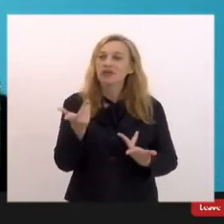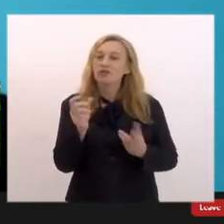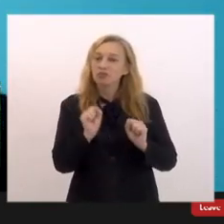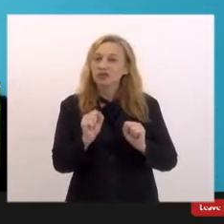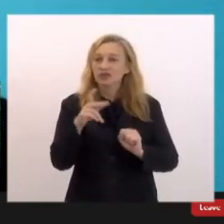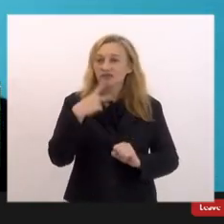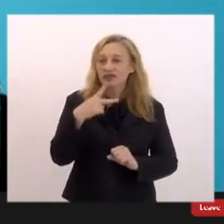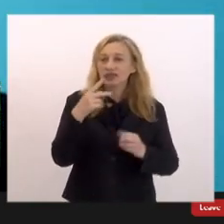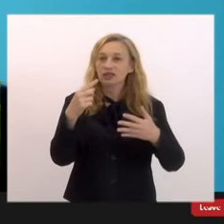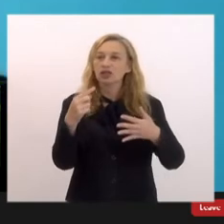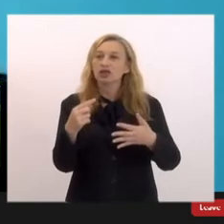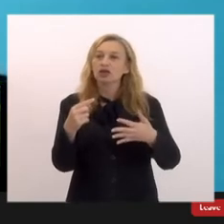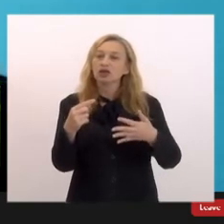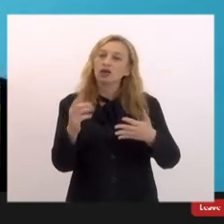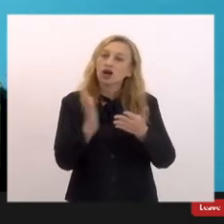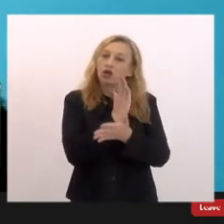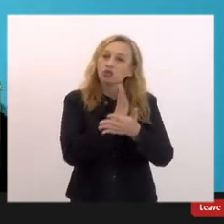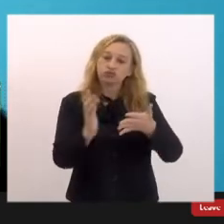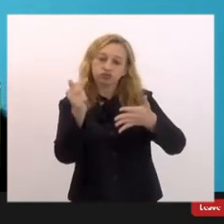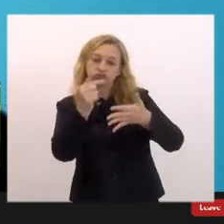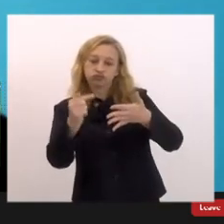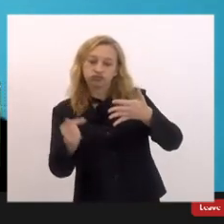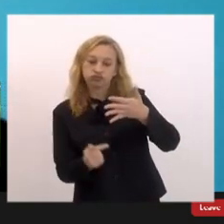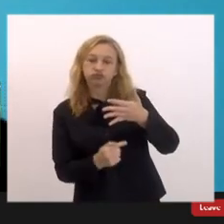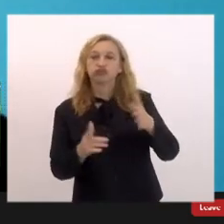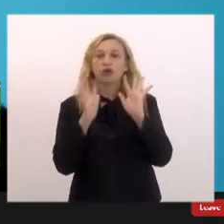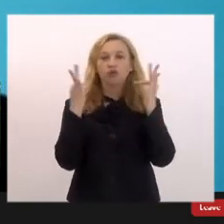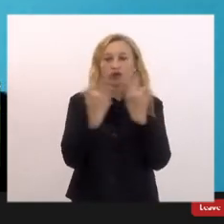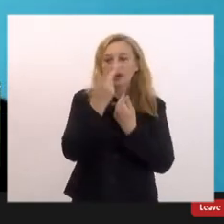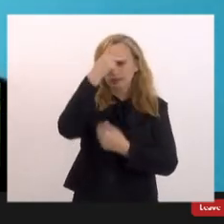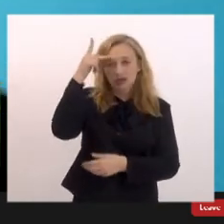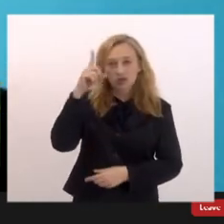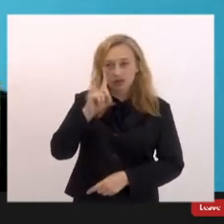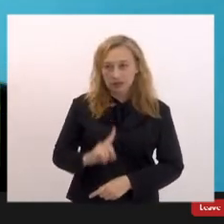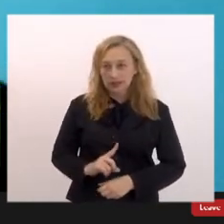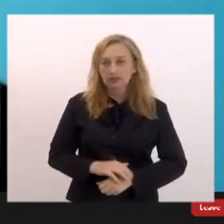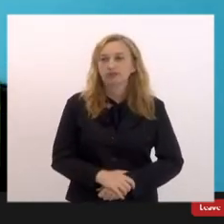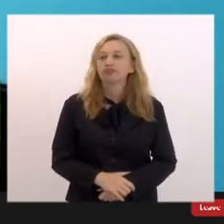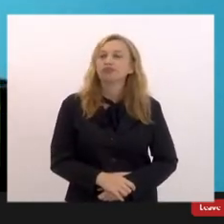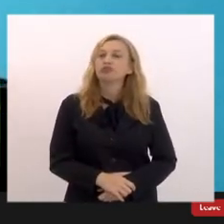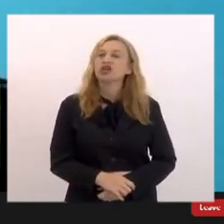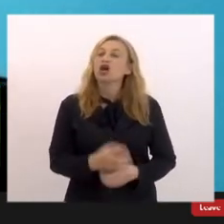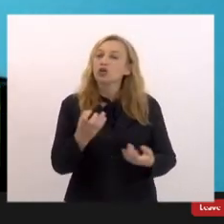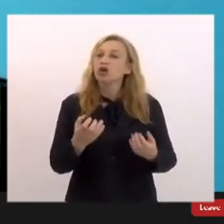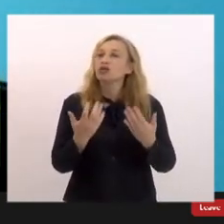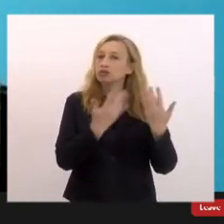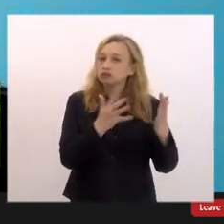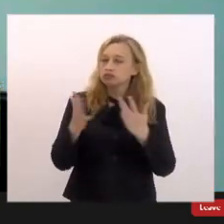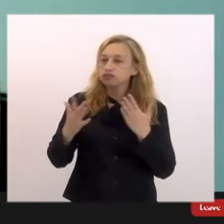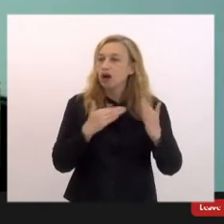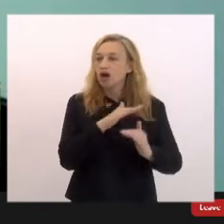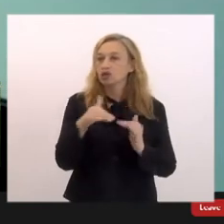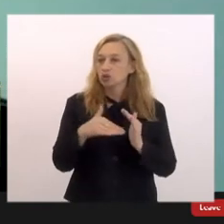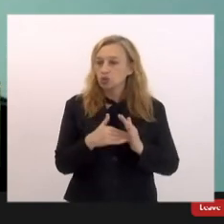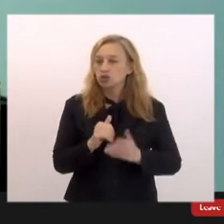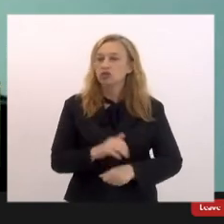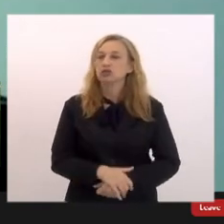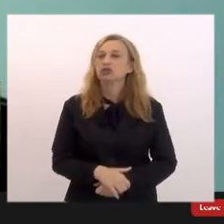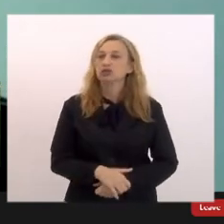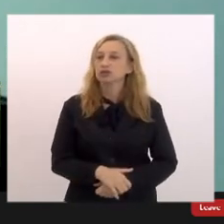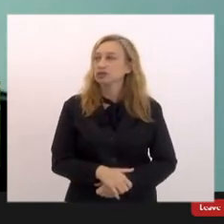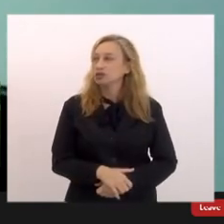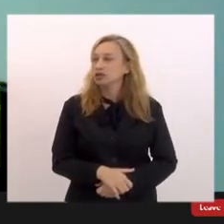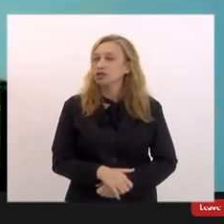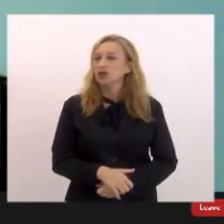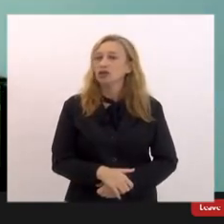aqui as questões das famílias de pessoa com deficiência. Eu quero saudar a todos e todas,